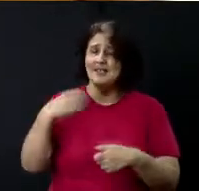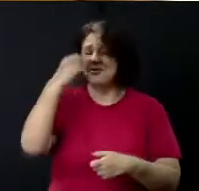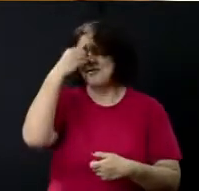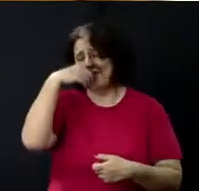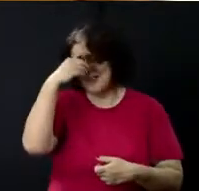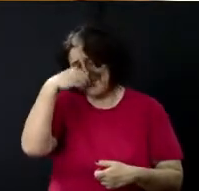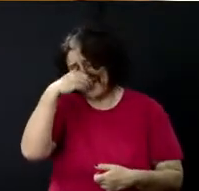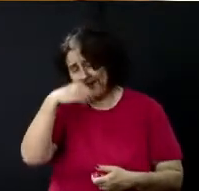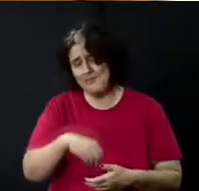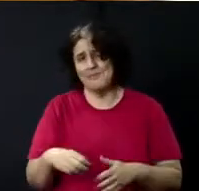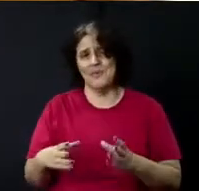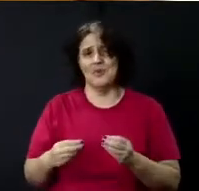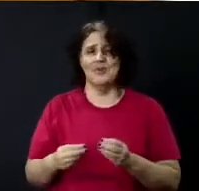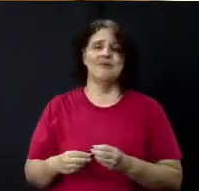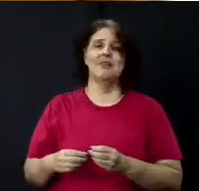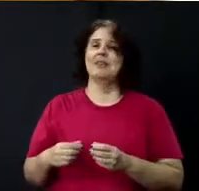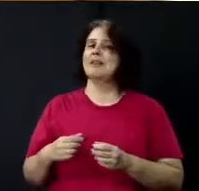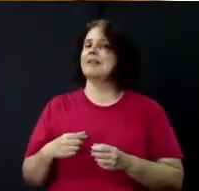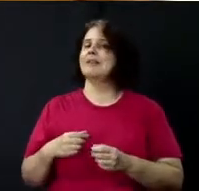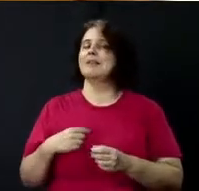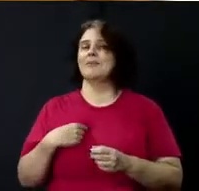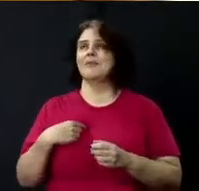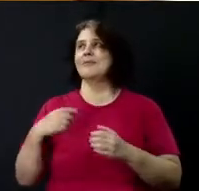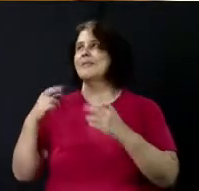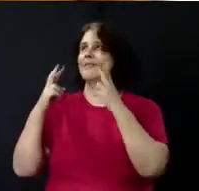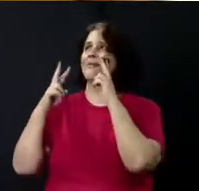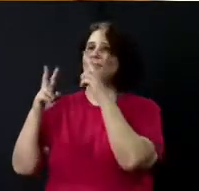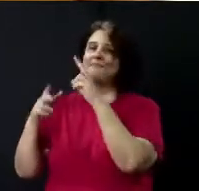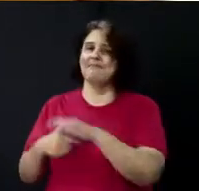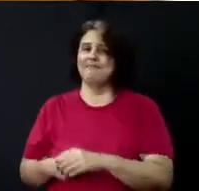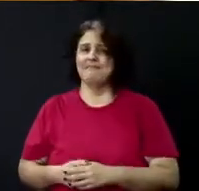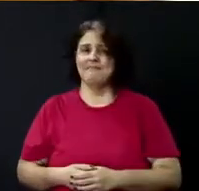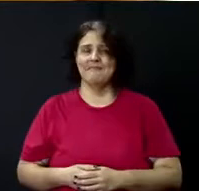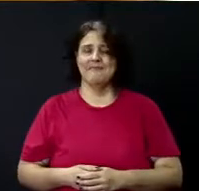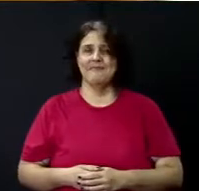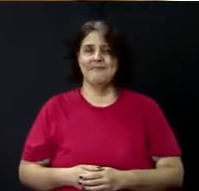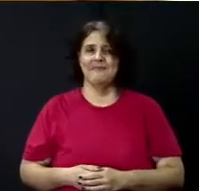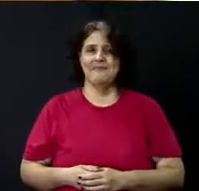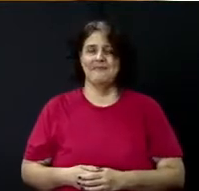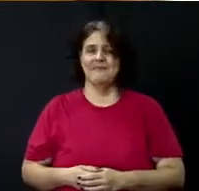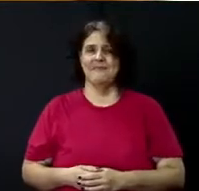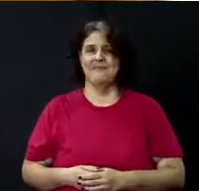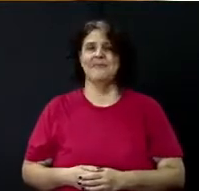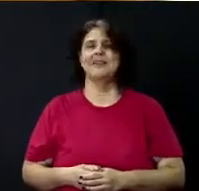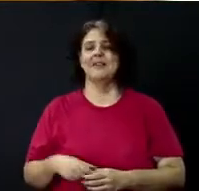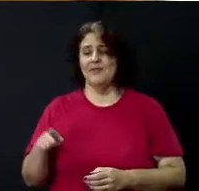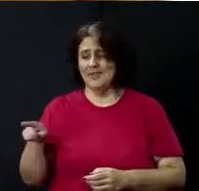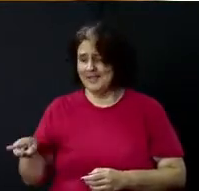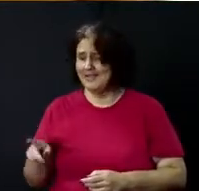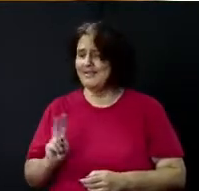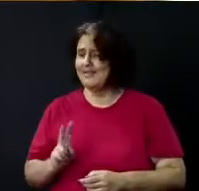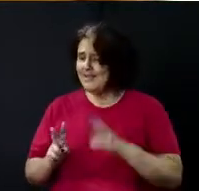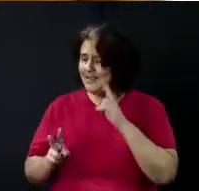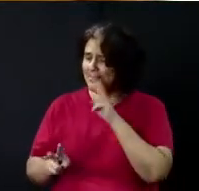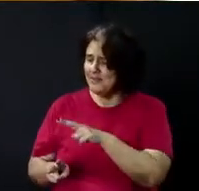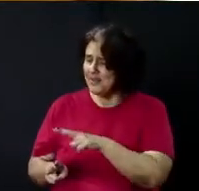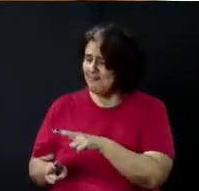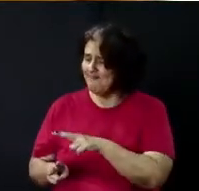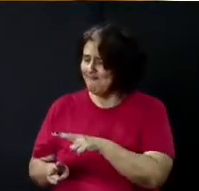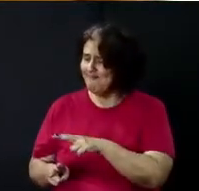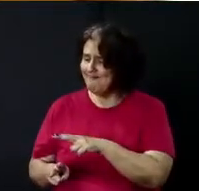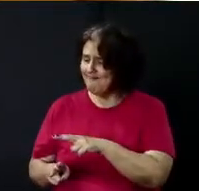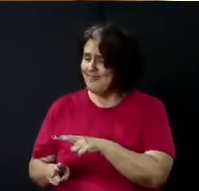dar uma esperança muitas vezes. E você o vê sempre fazendo as mesmas coisas, sempre caminhando em busca dos